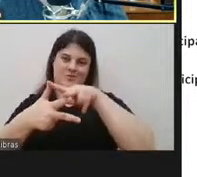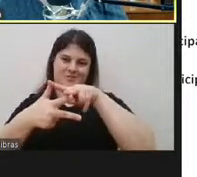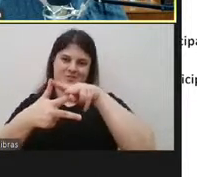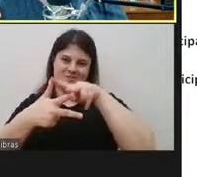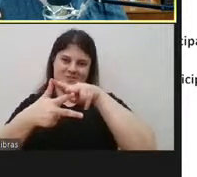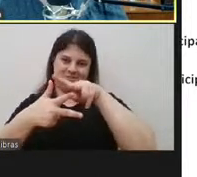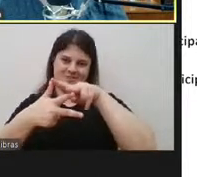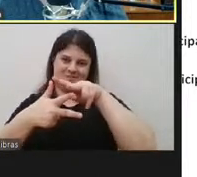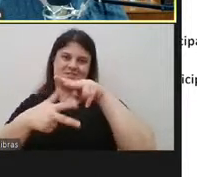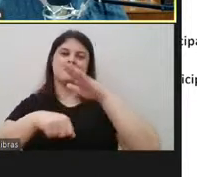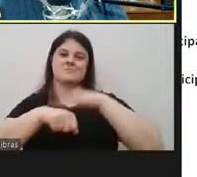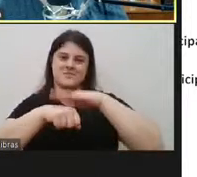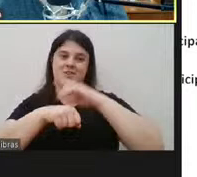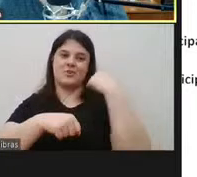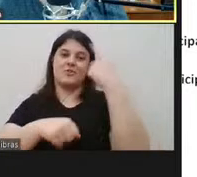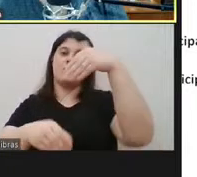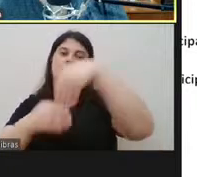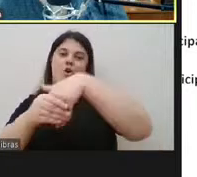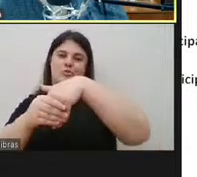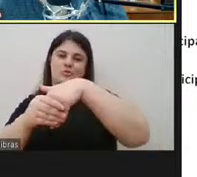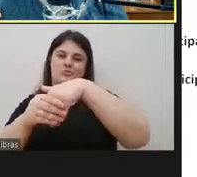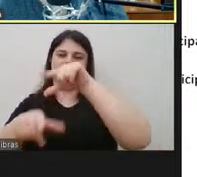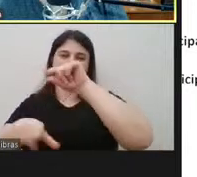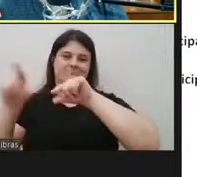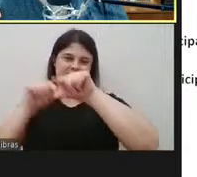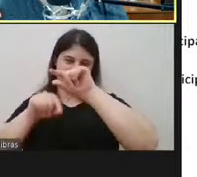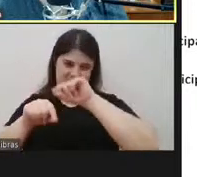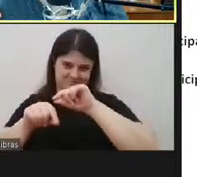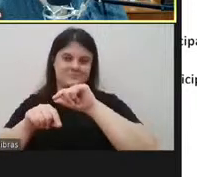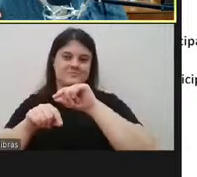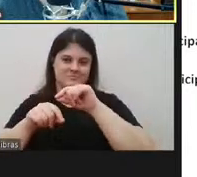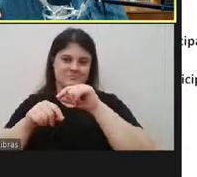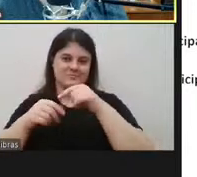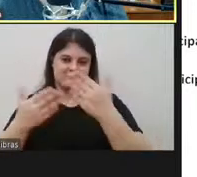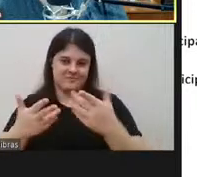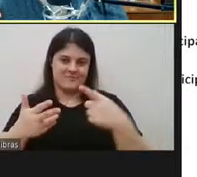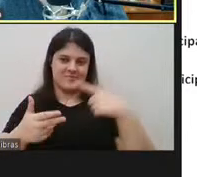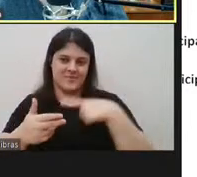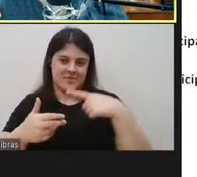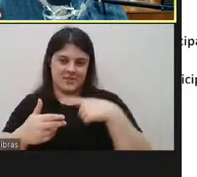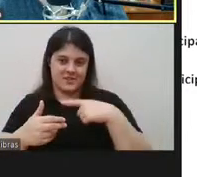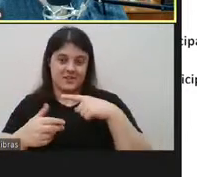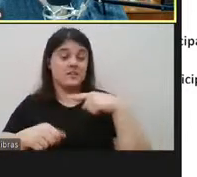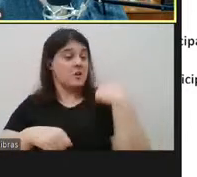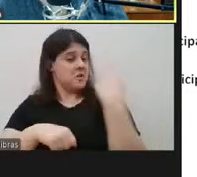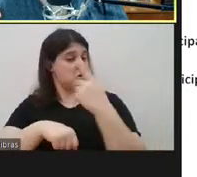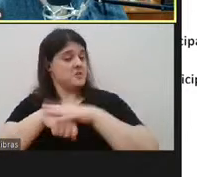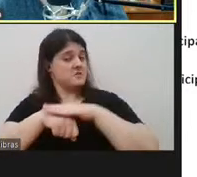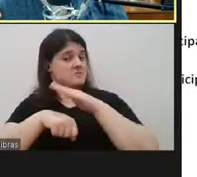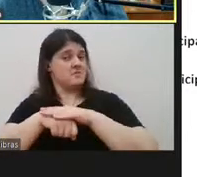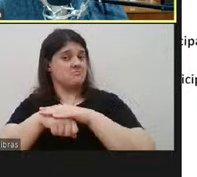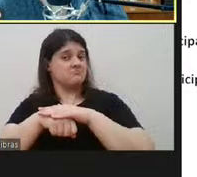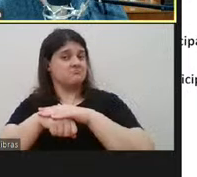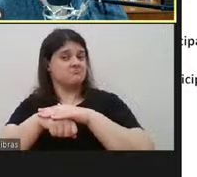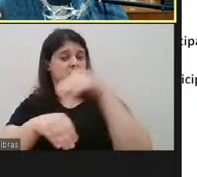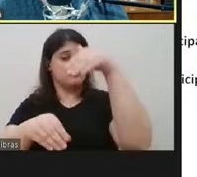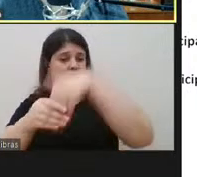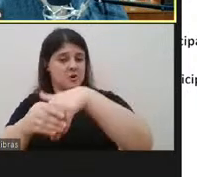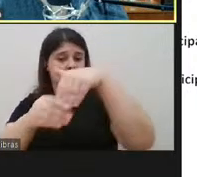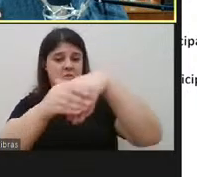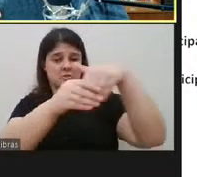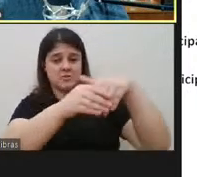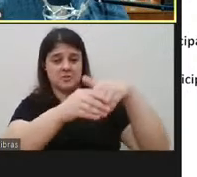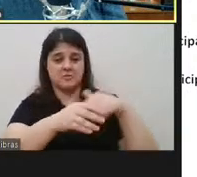os membros do Legislativo por meio do que do instrumento do voto deve falar a gente vai lá escolhe essa galera via